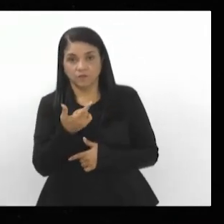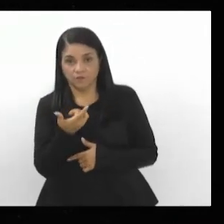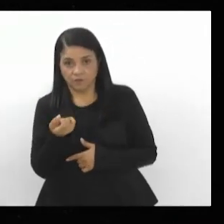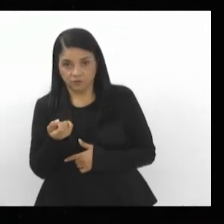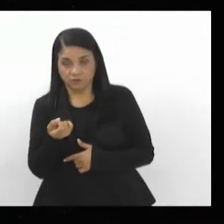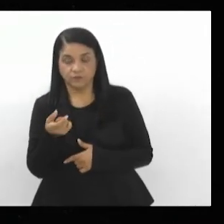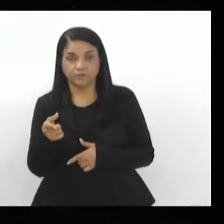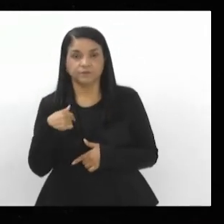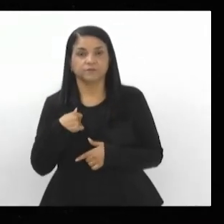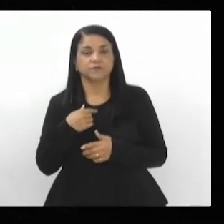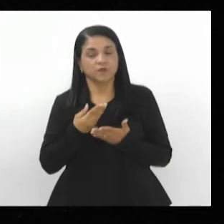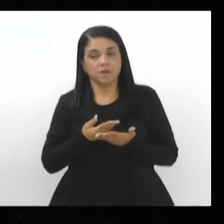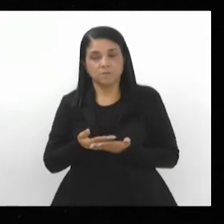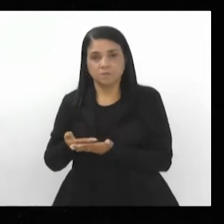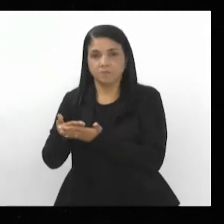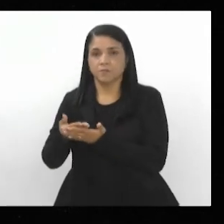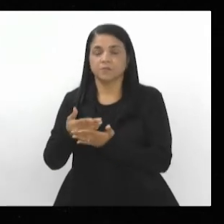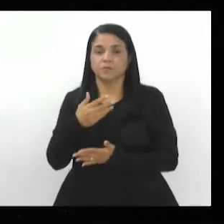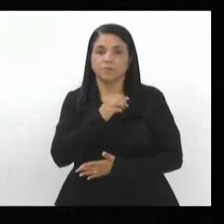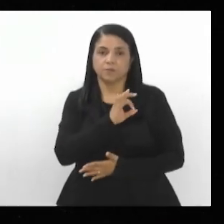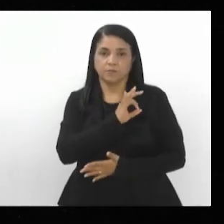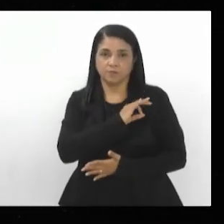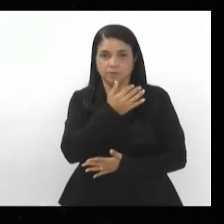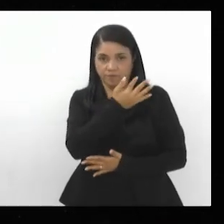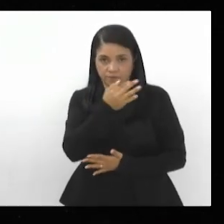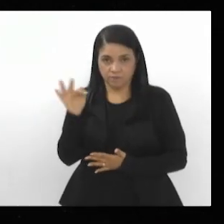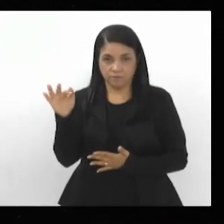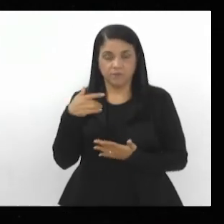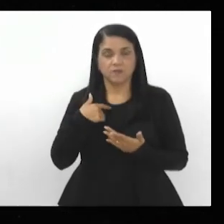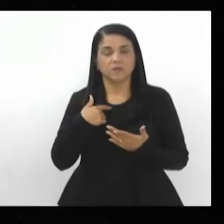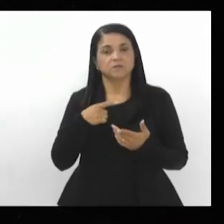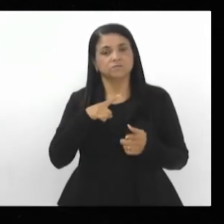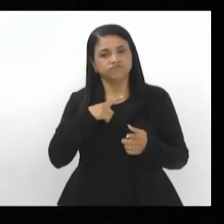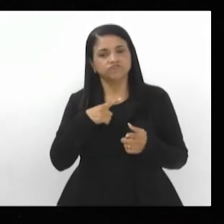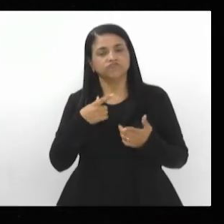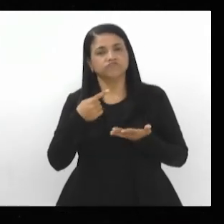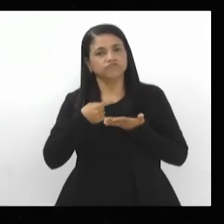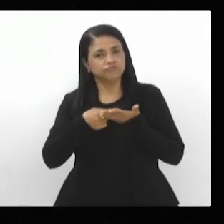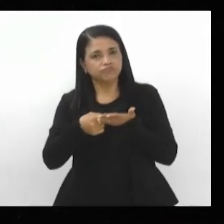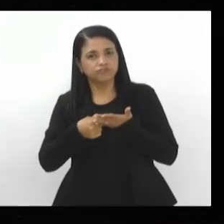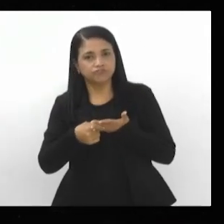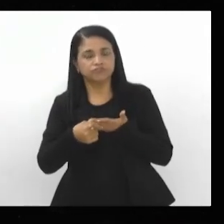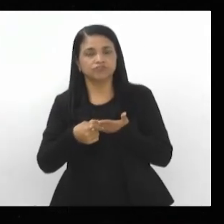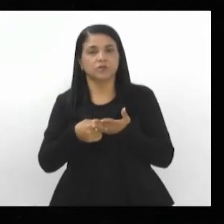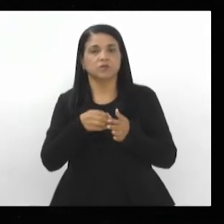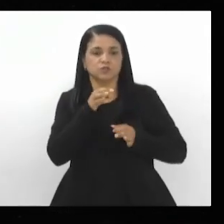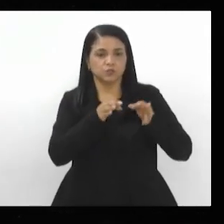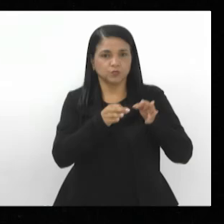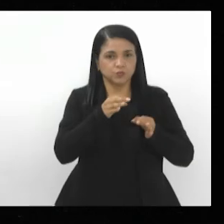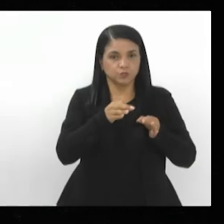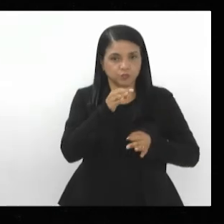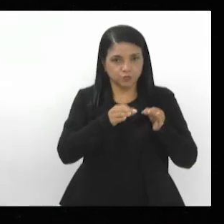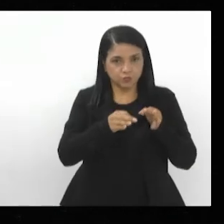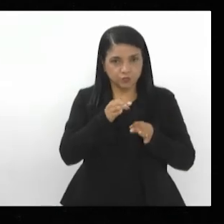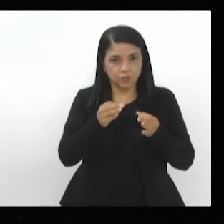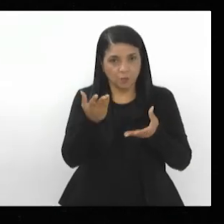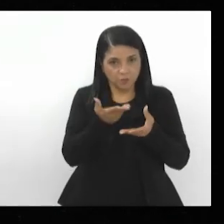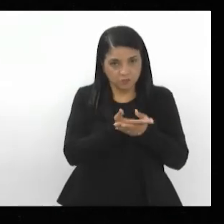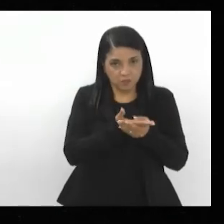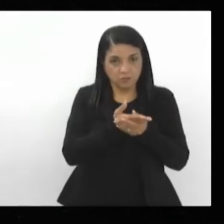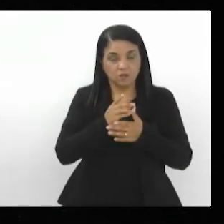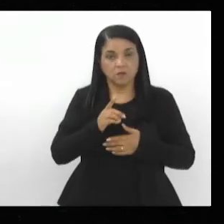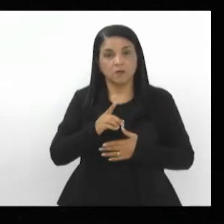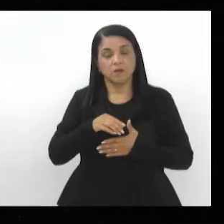Desde então, apesar das mobilizações, negociações e judicializações lideradas